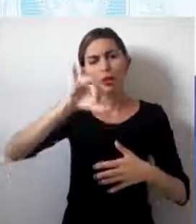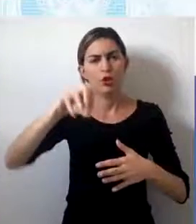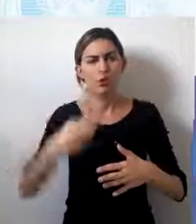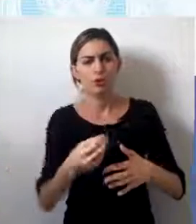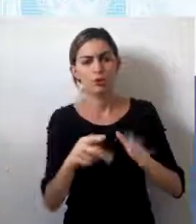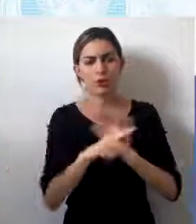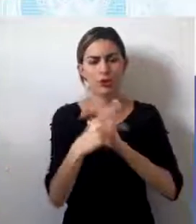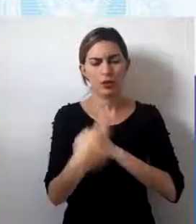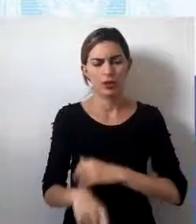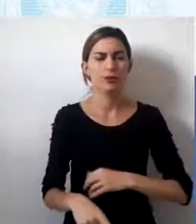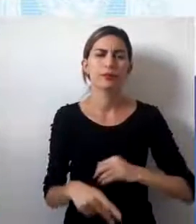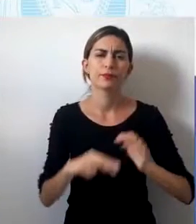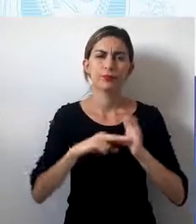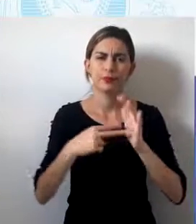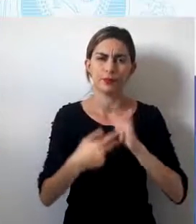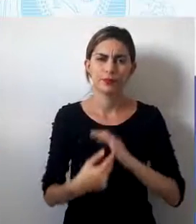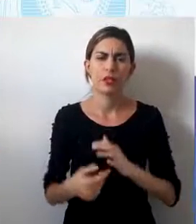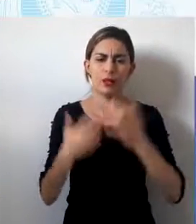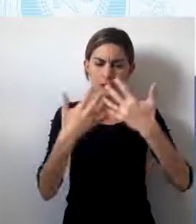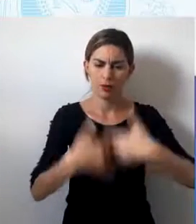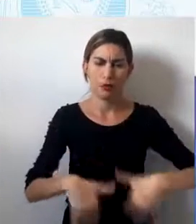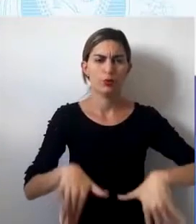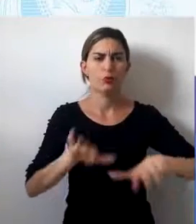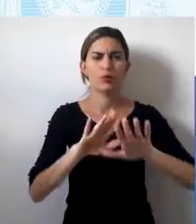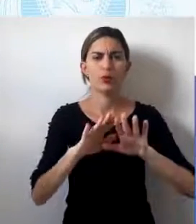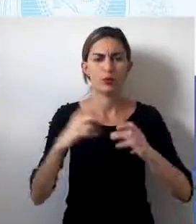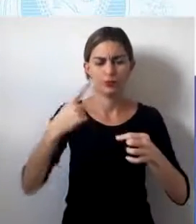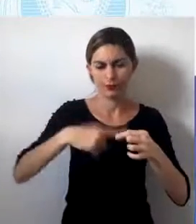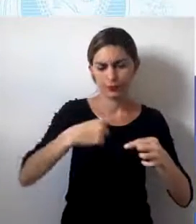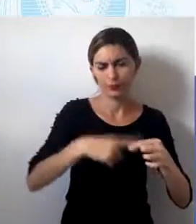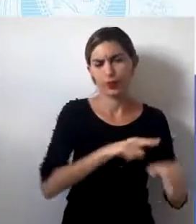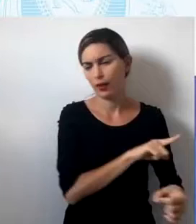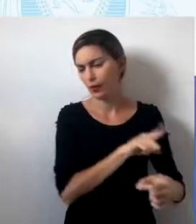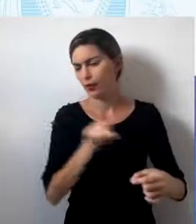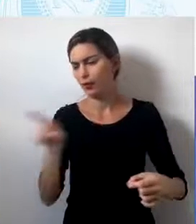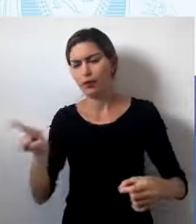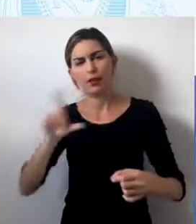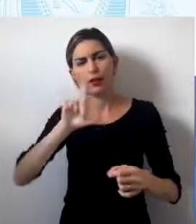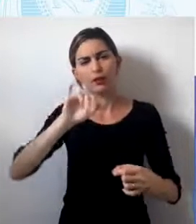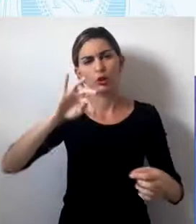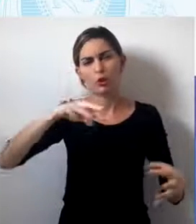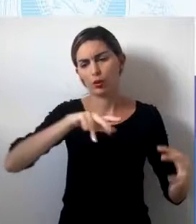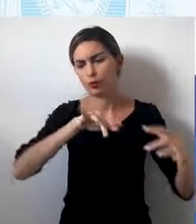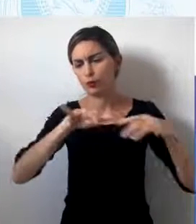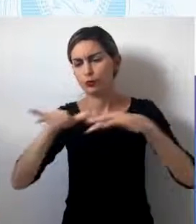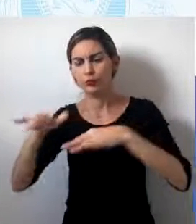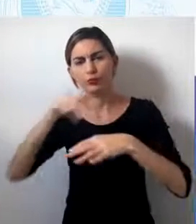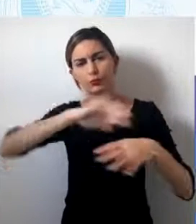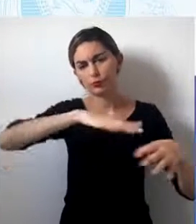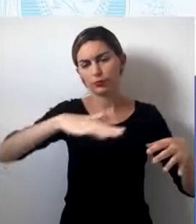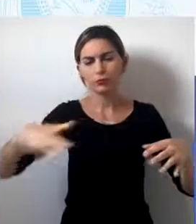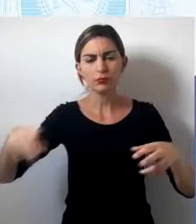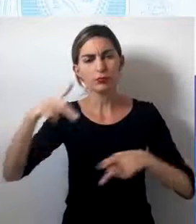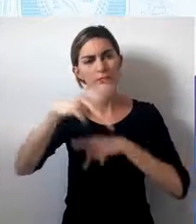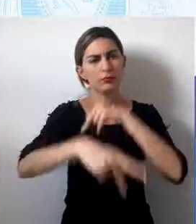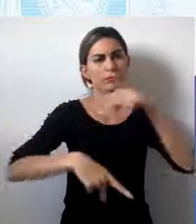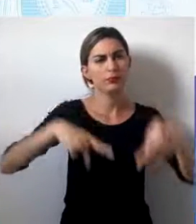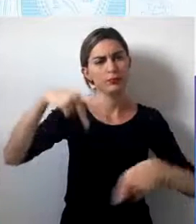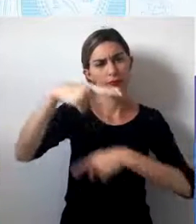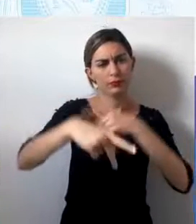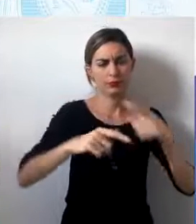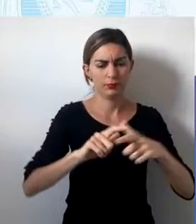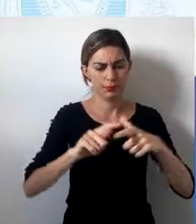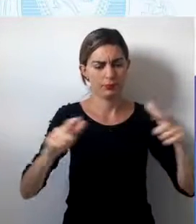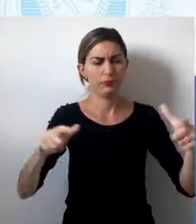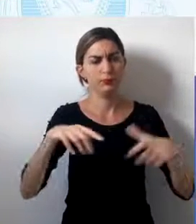rios eles têm um sentido físico-natural do interior para o litoral, onde eles desaguam, e aí